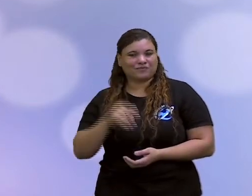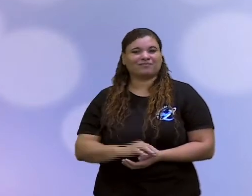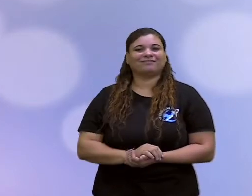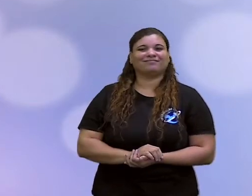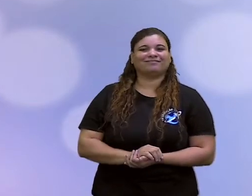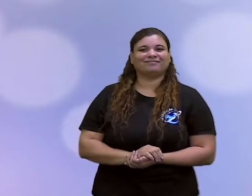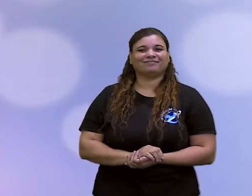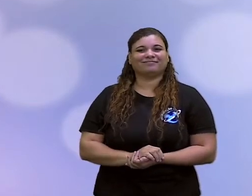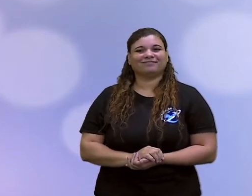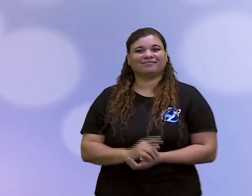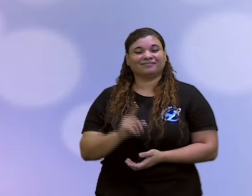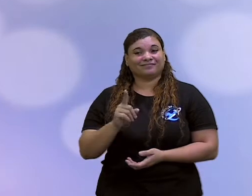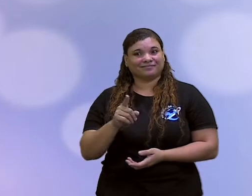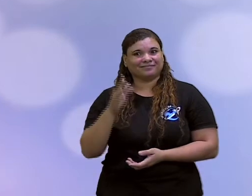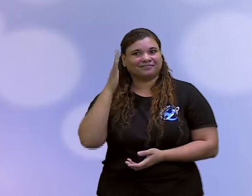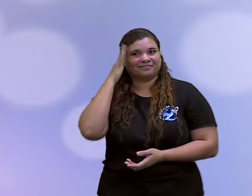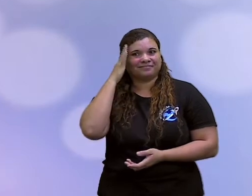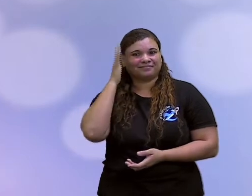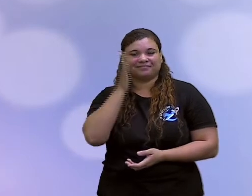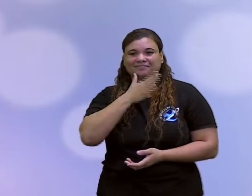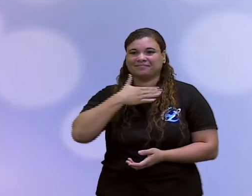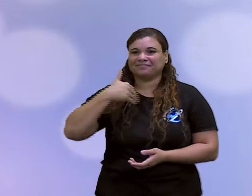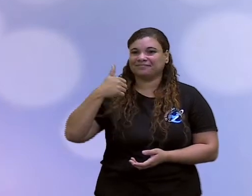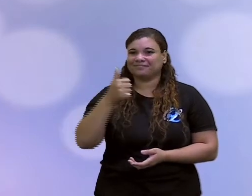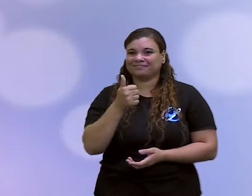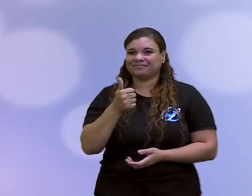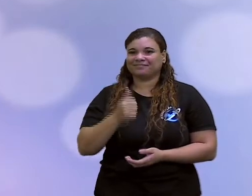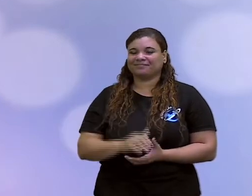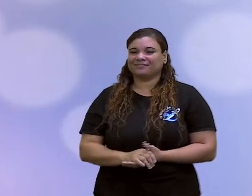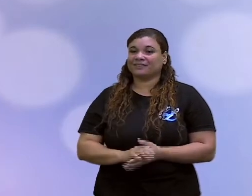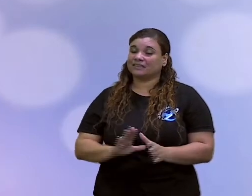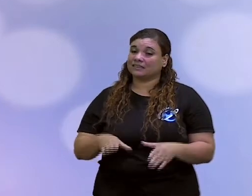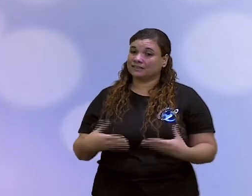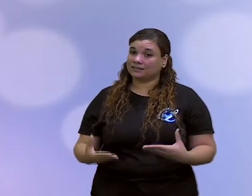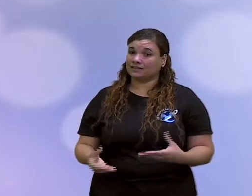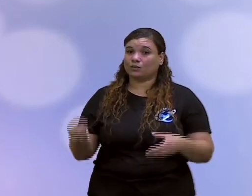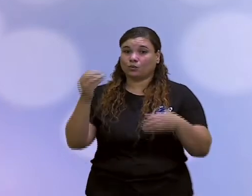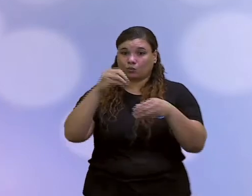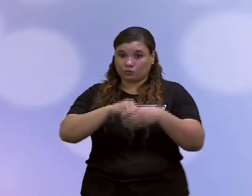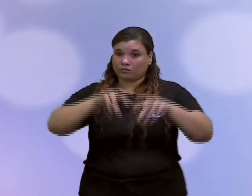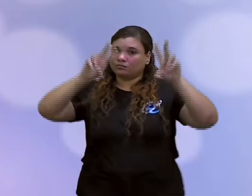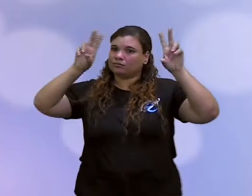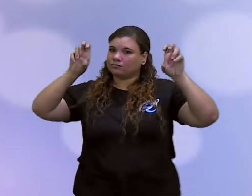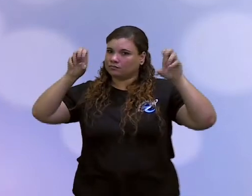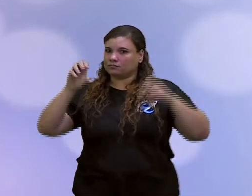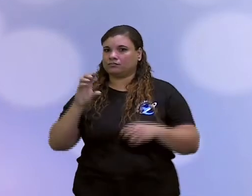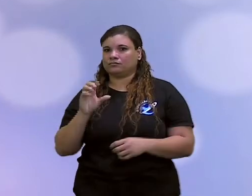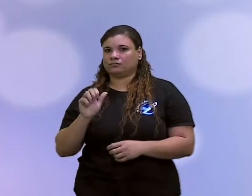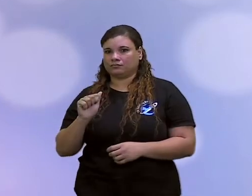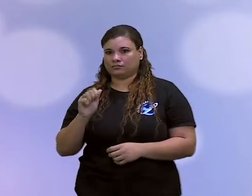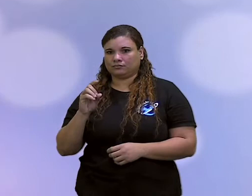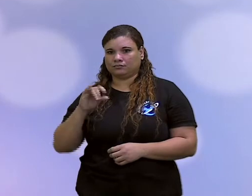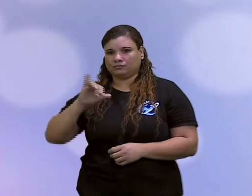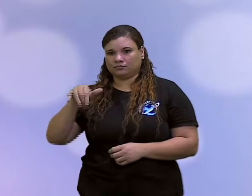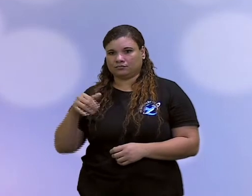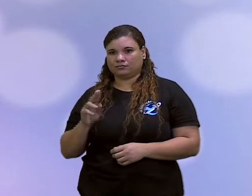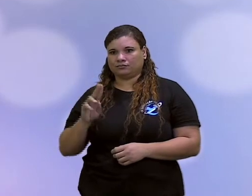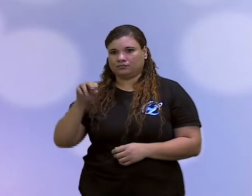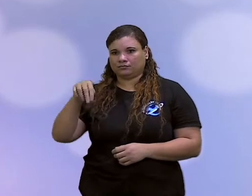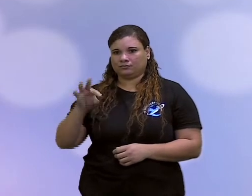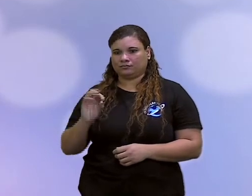eu trouxe, dentro do assunto adjunto adverbial, que ele pode